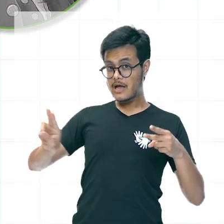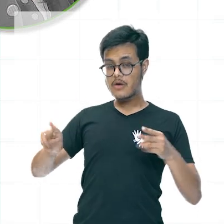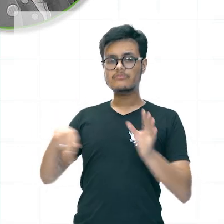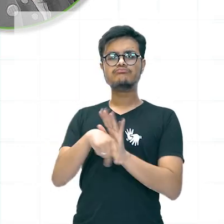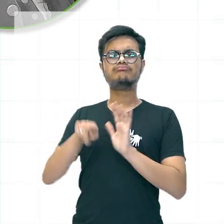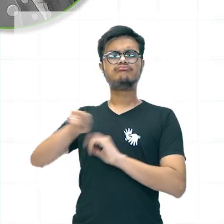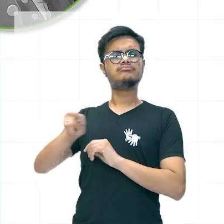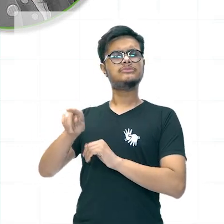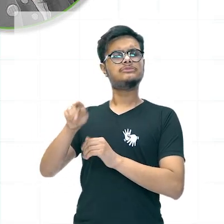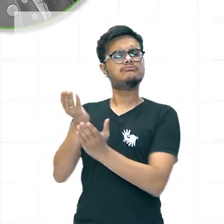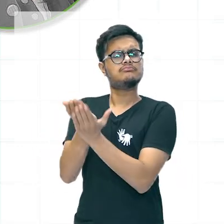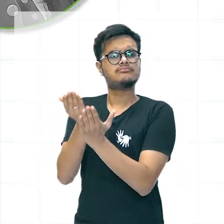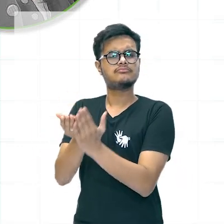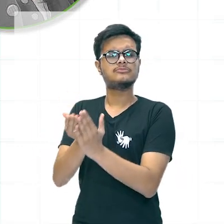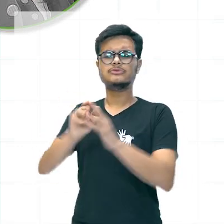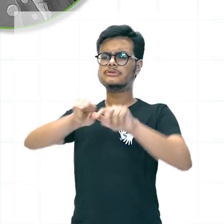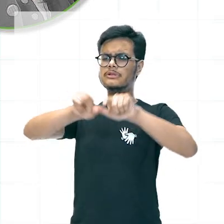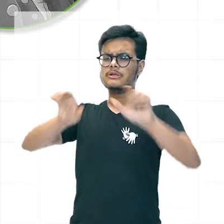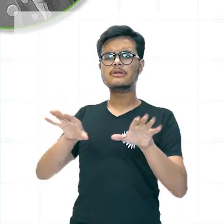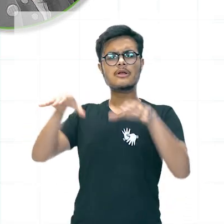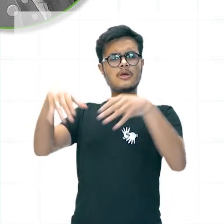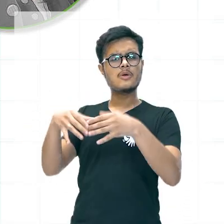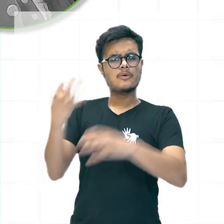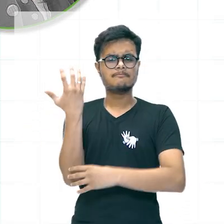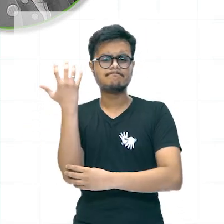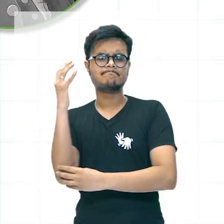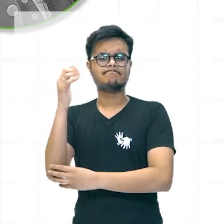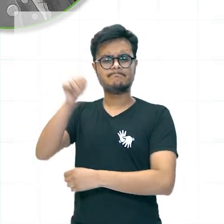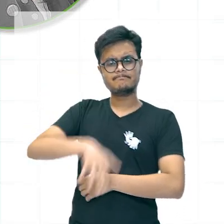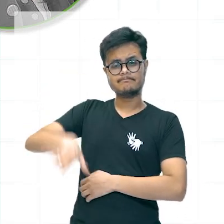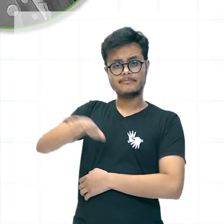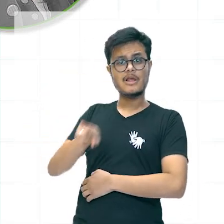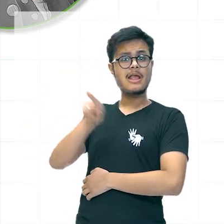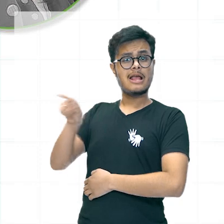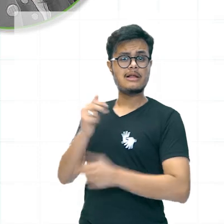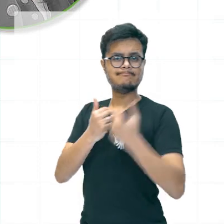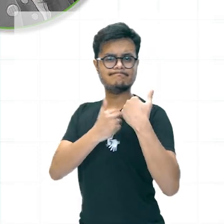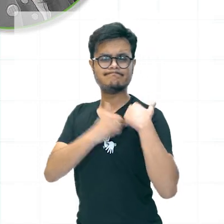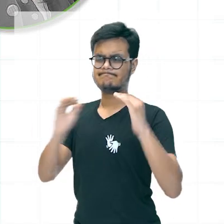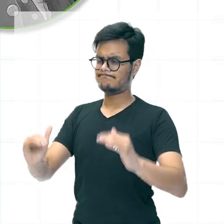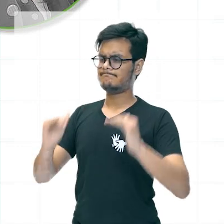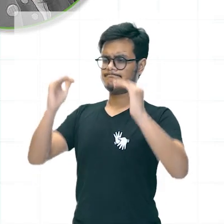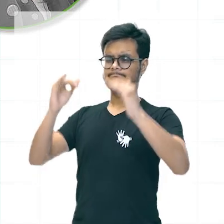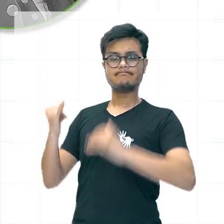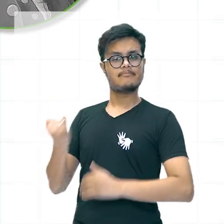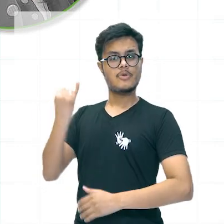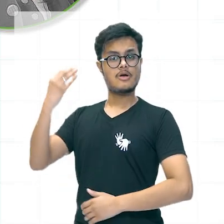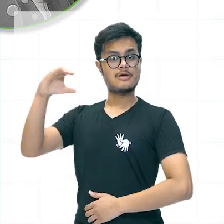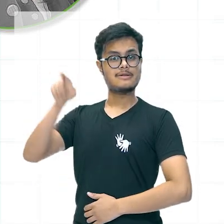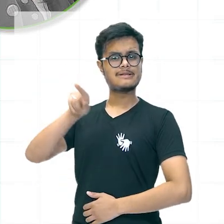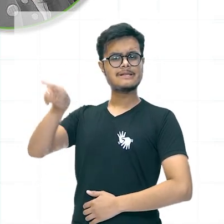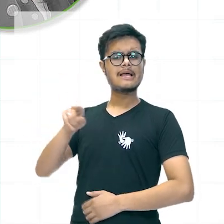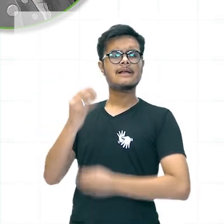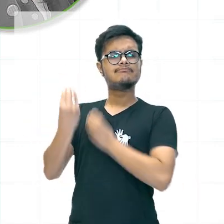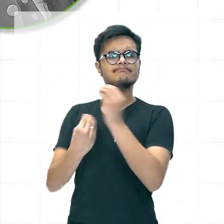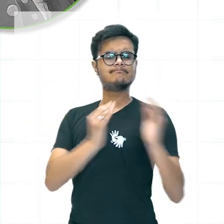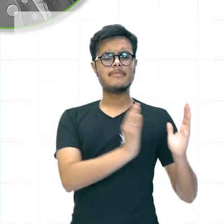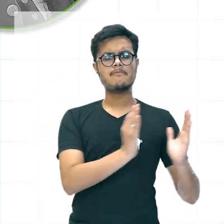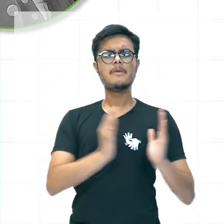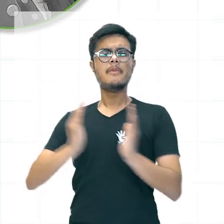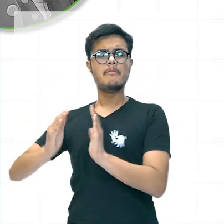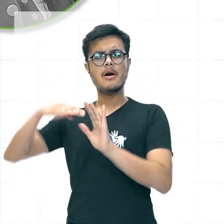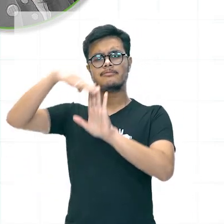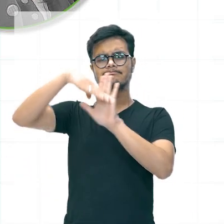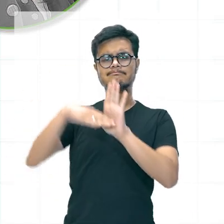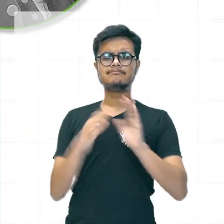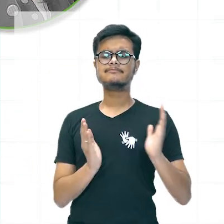era um botânico e, inclusive, foi considerado aí o pai da taxonomia, porque ele desenvolveu um sistema de classificação dos